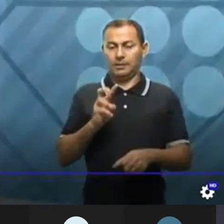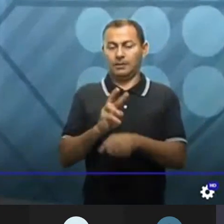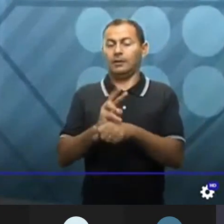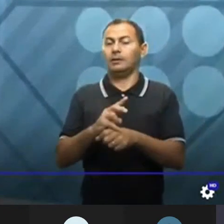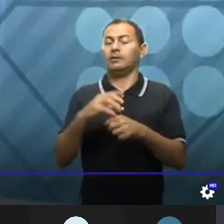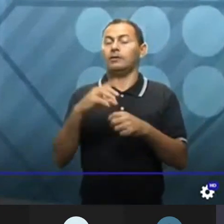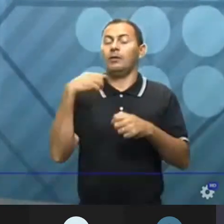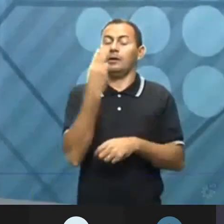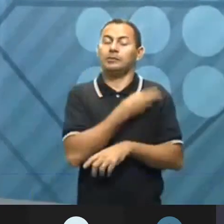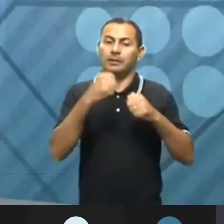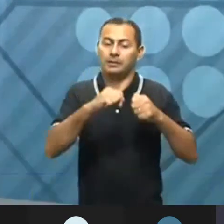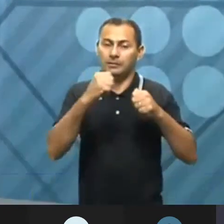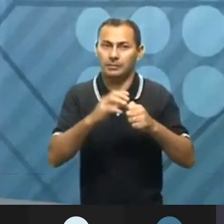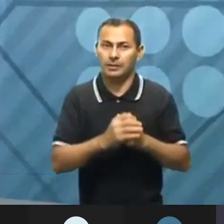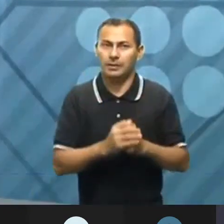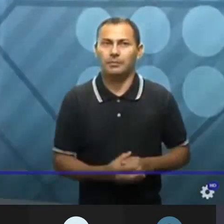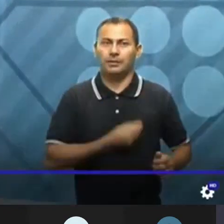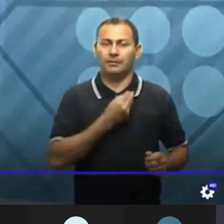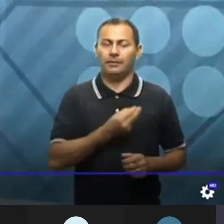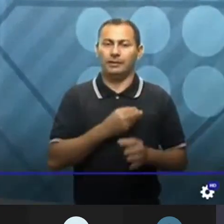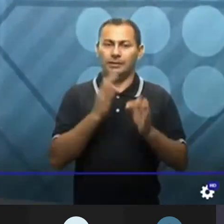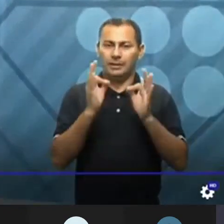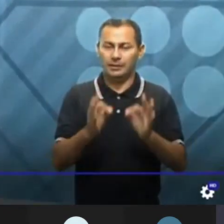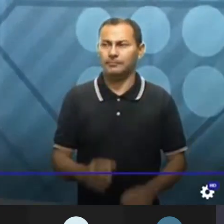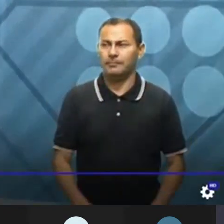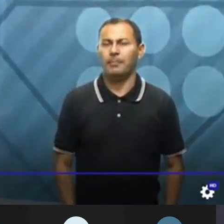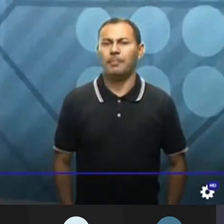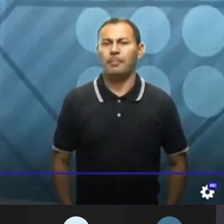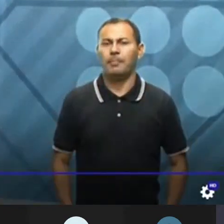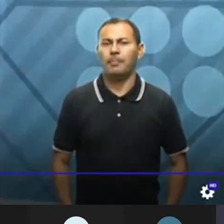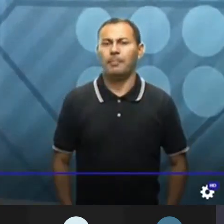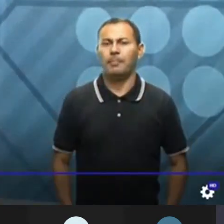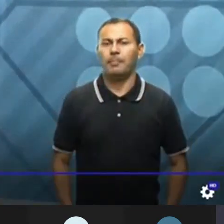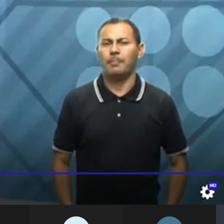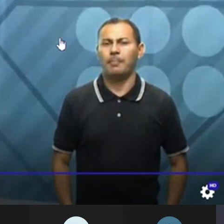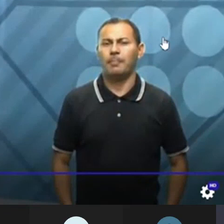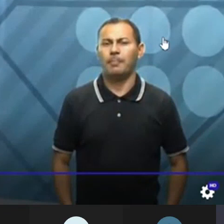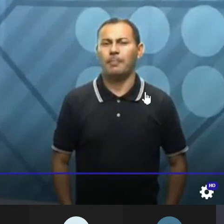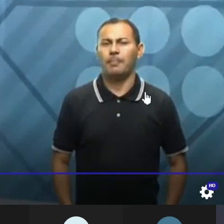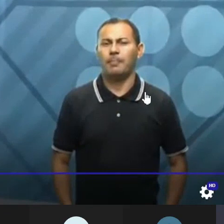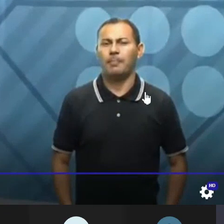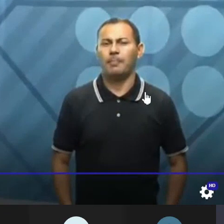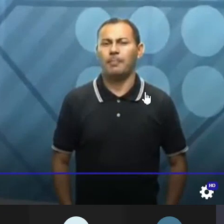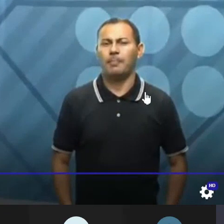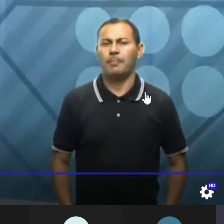vitais, órgãos que nós precisamos para a gente sobreviver, ok? Então, nós vamos aqui.